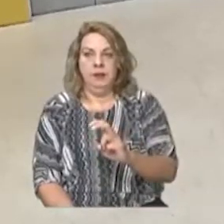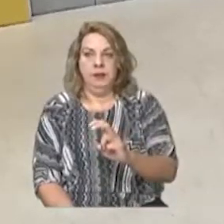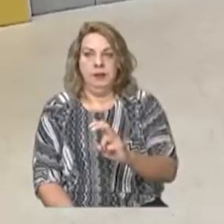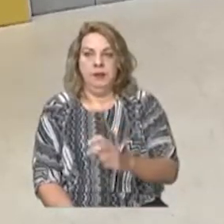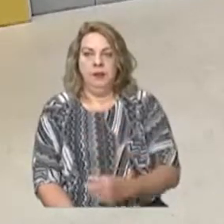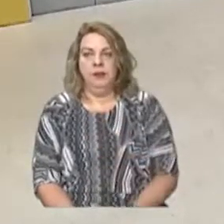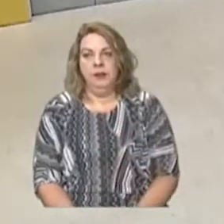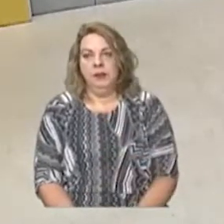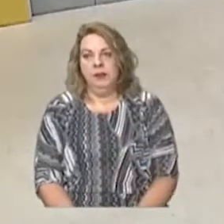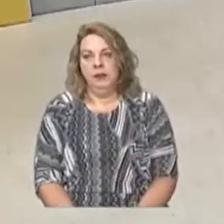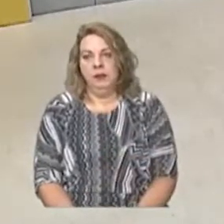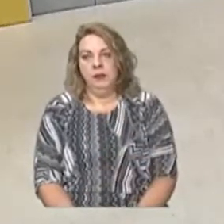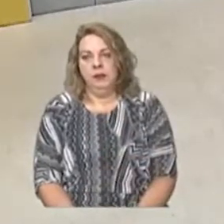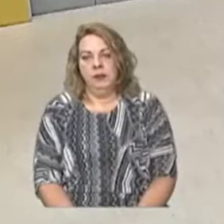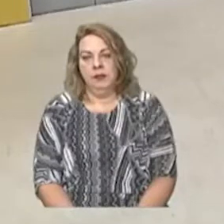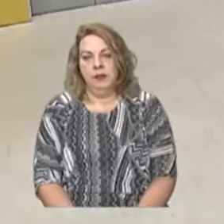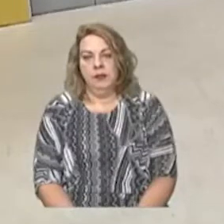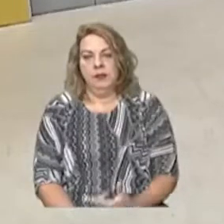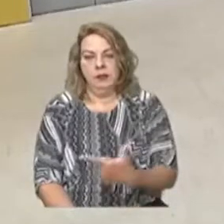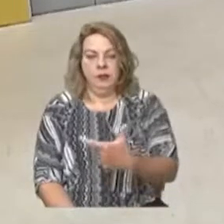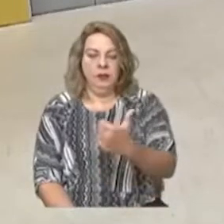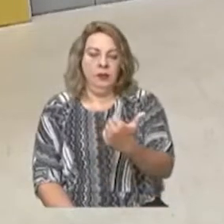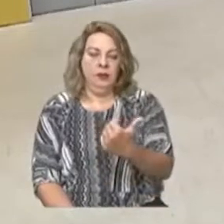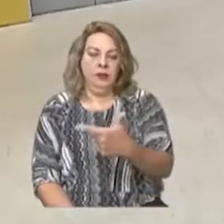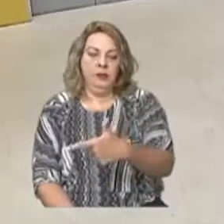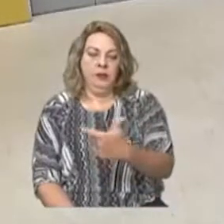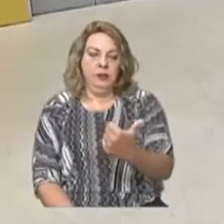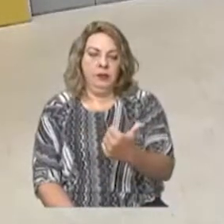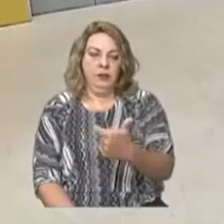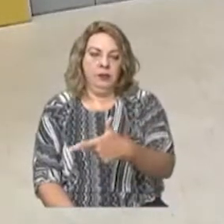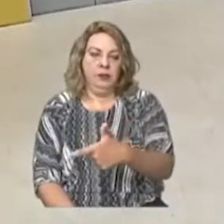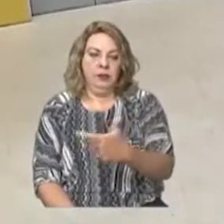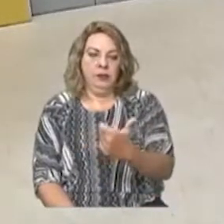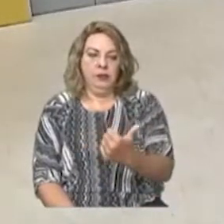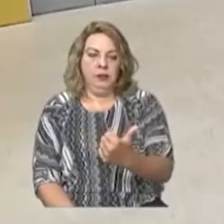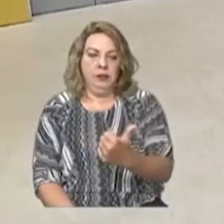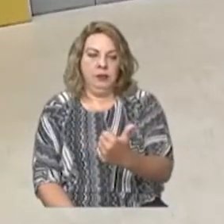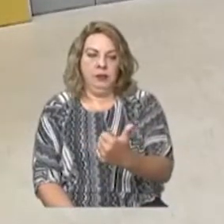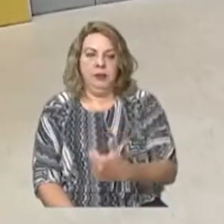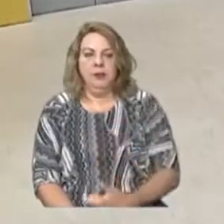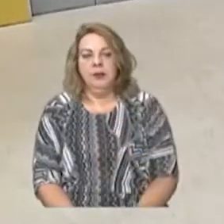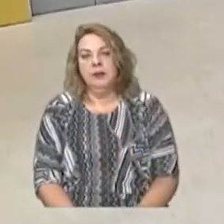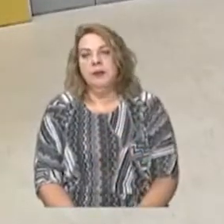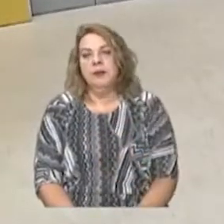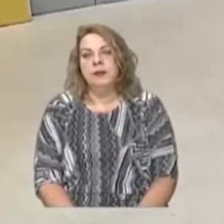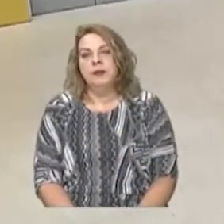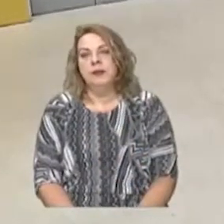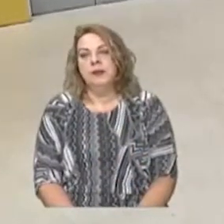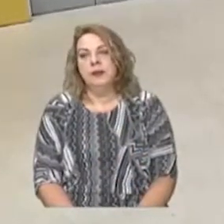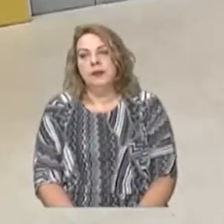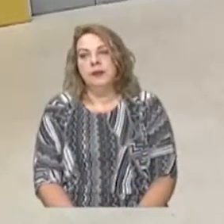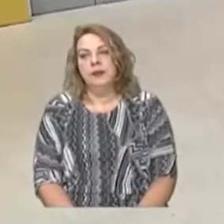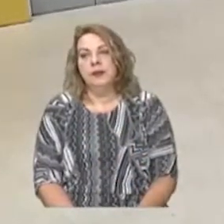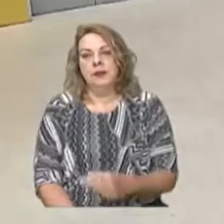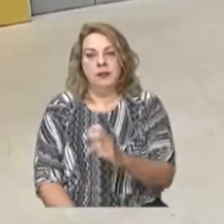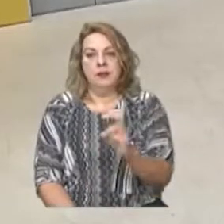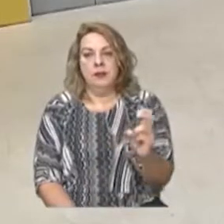45, 45 e agora 21, 21, sei que tem, procura aí que tem, 21.